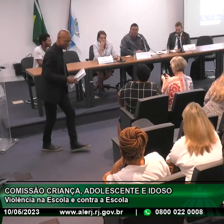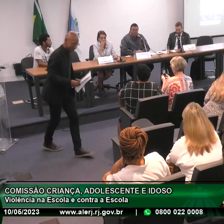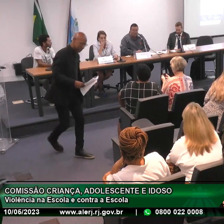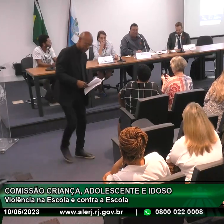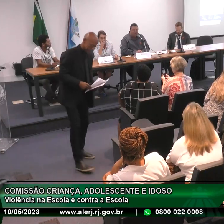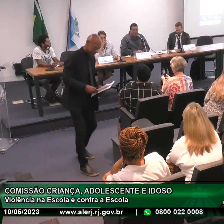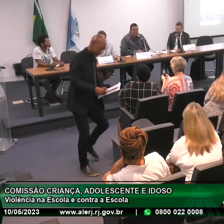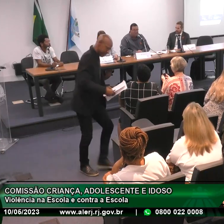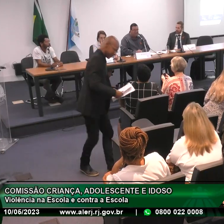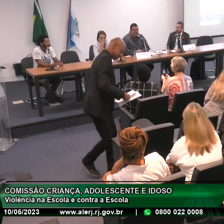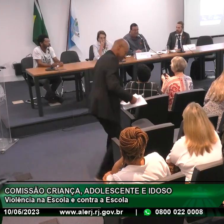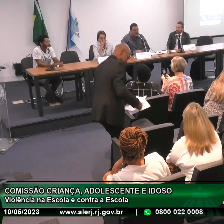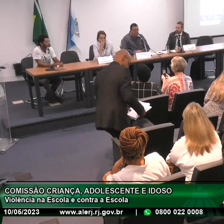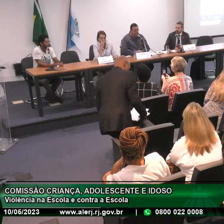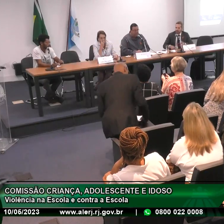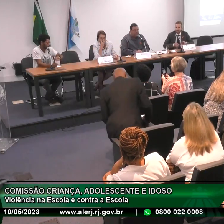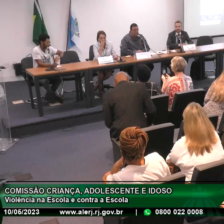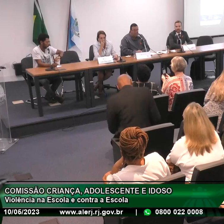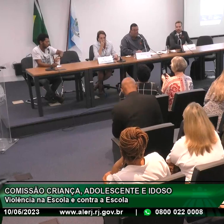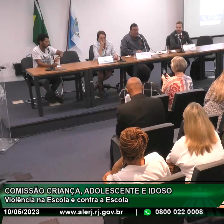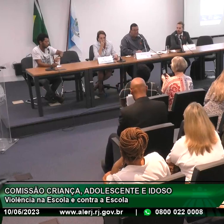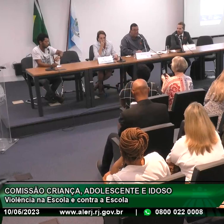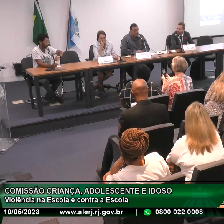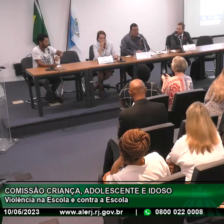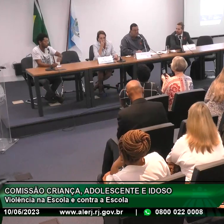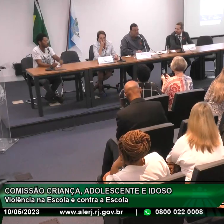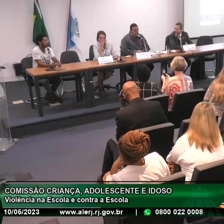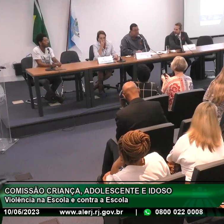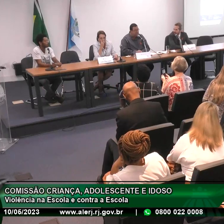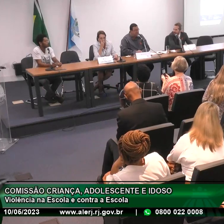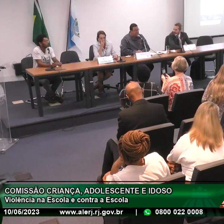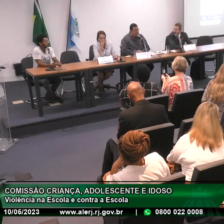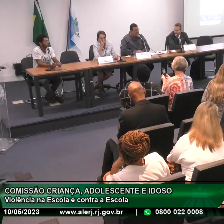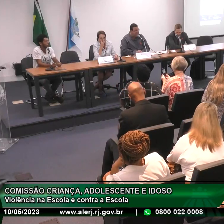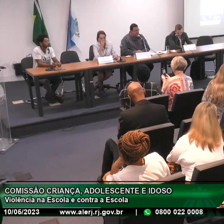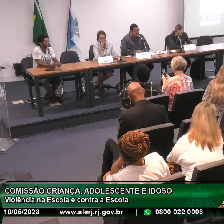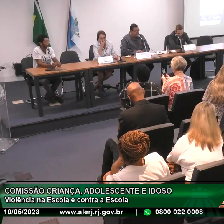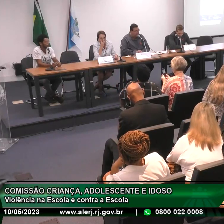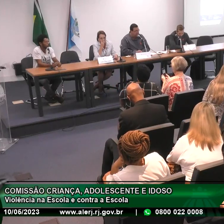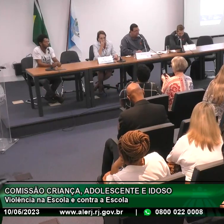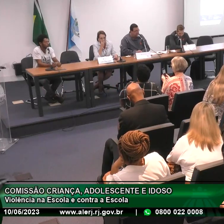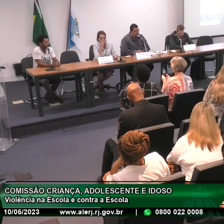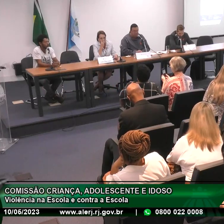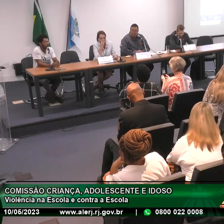dez minutos nós temos que entregar aqui as 14h30 nós temos finalizar